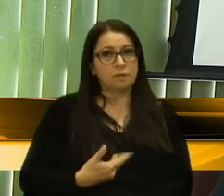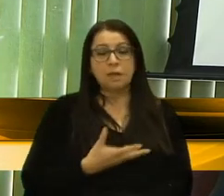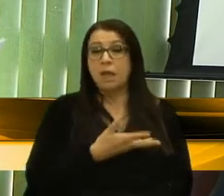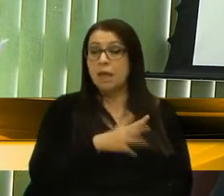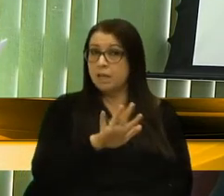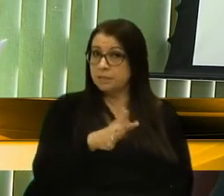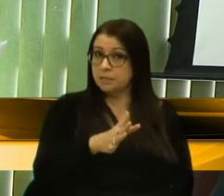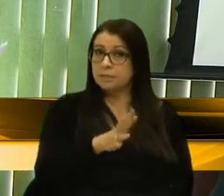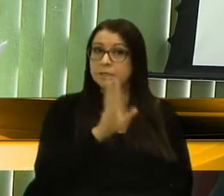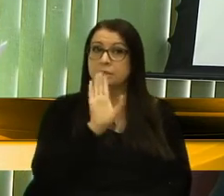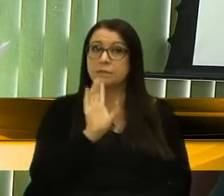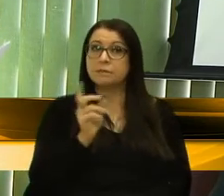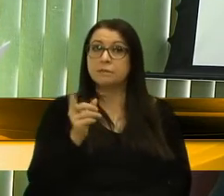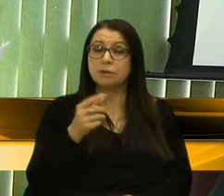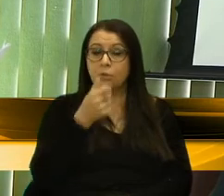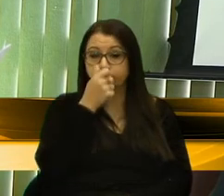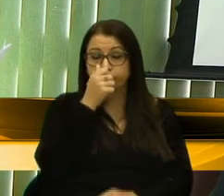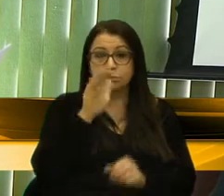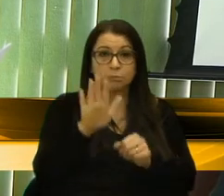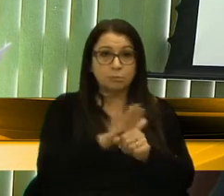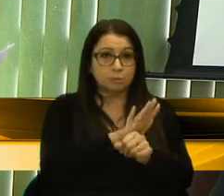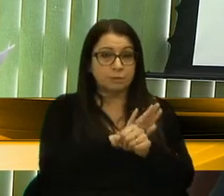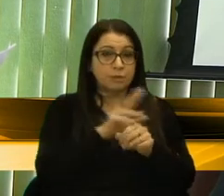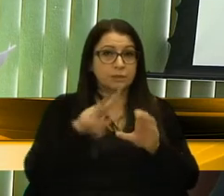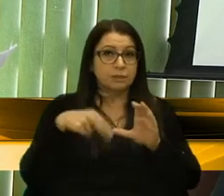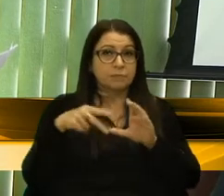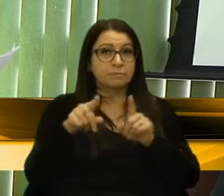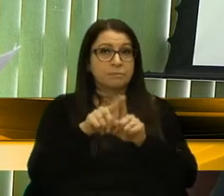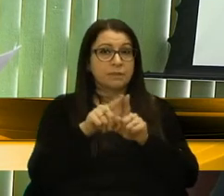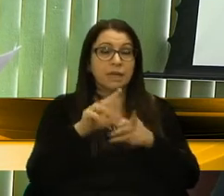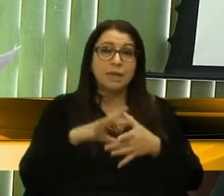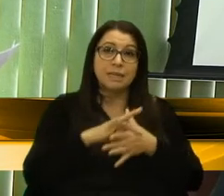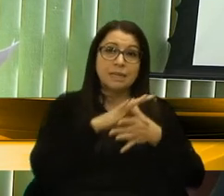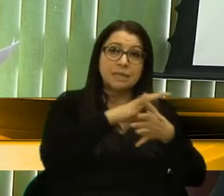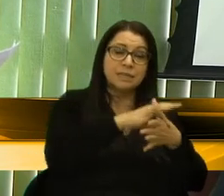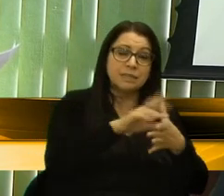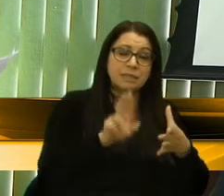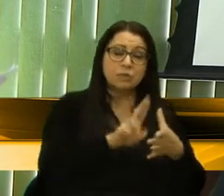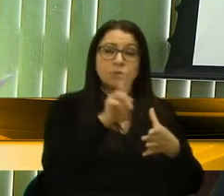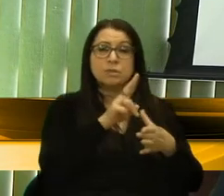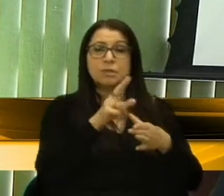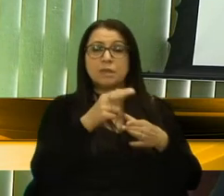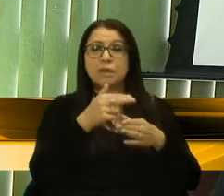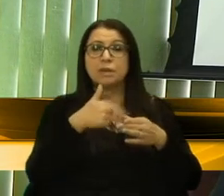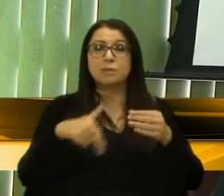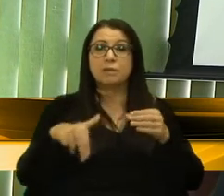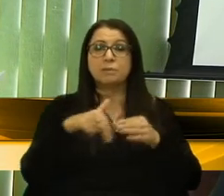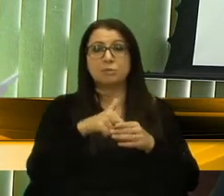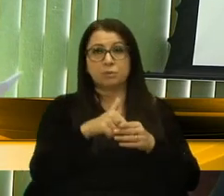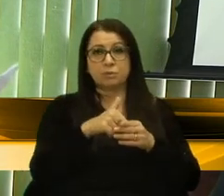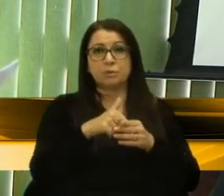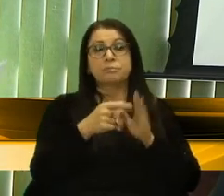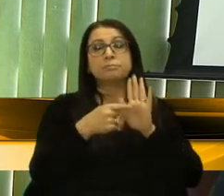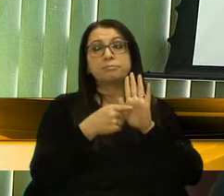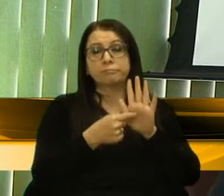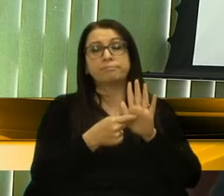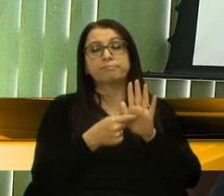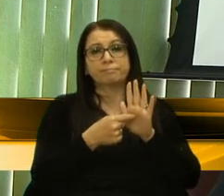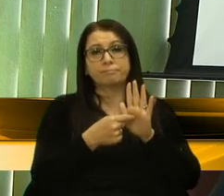vezes lotaram o plenário da Câmara, lideranças que ocuparam a tribuna para mostrar